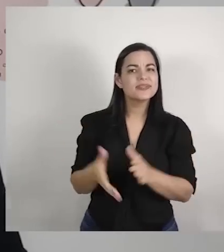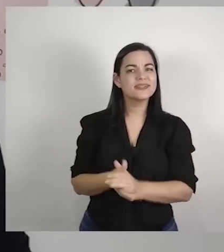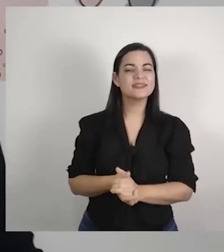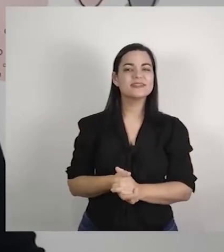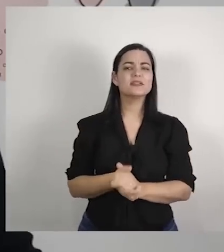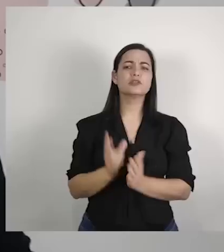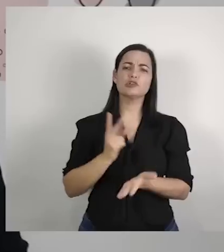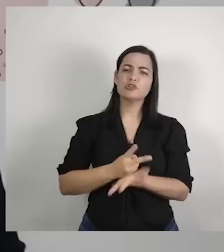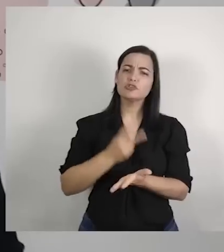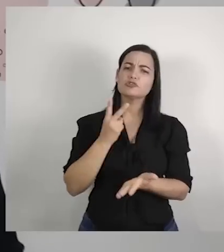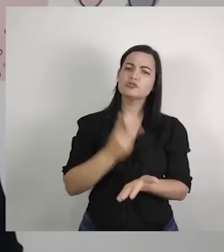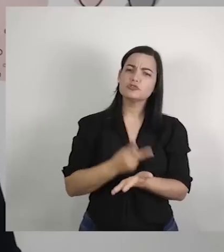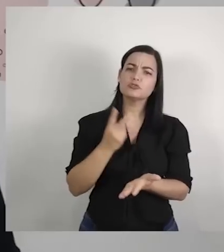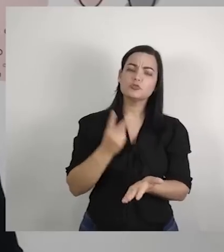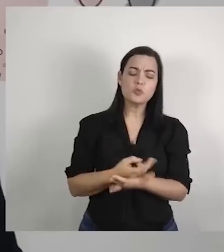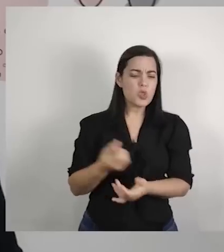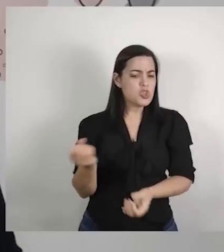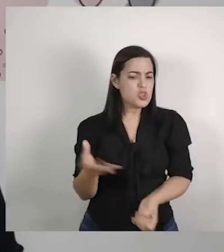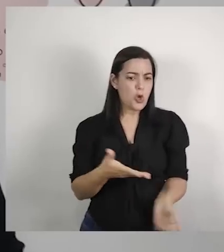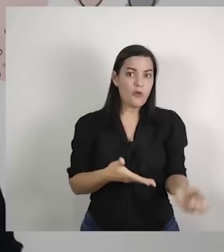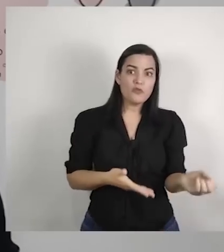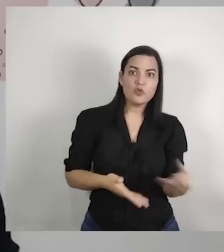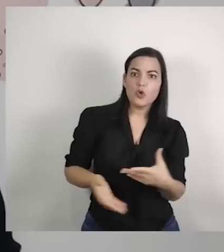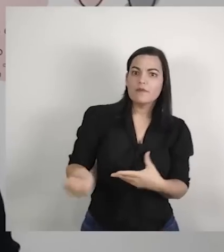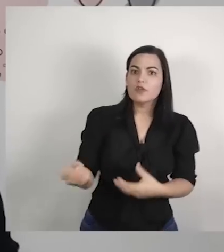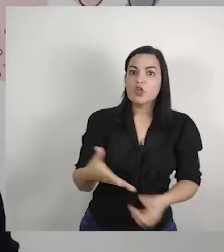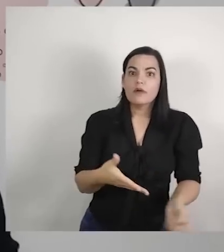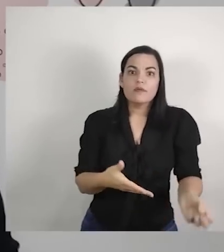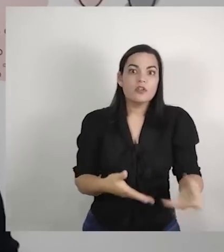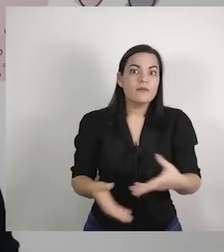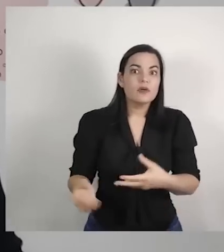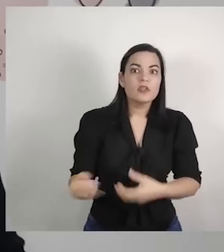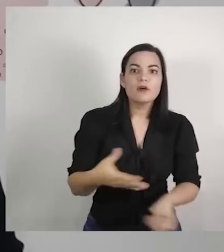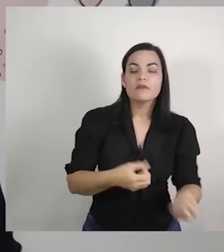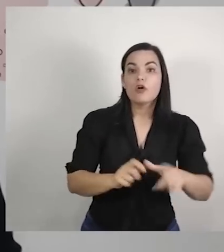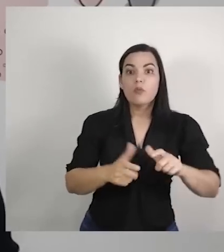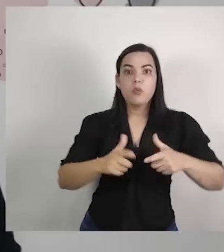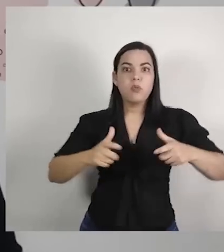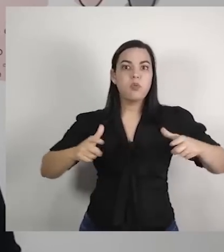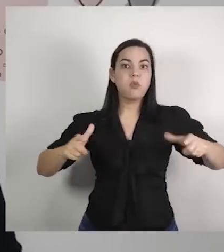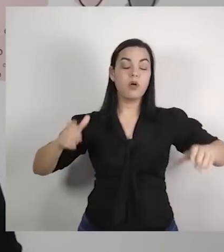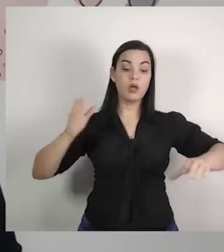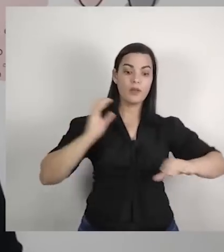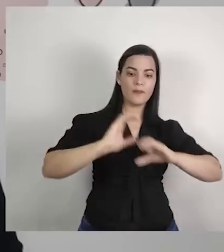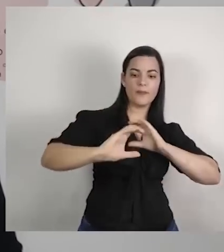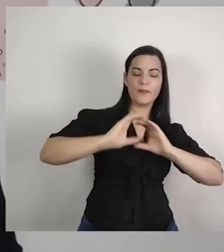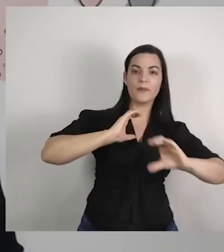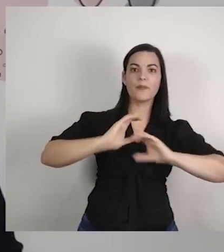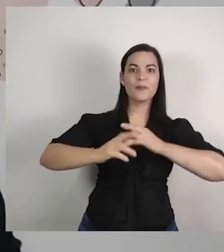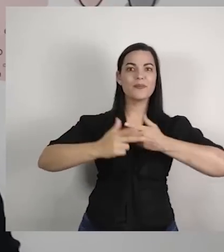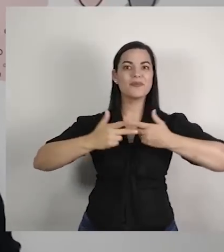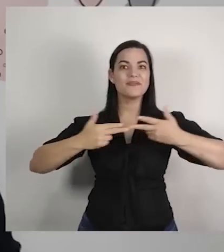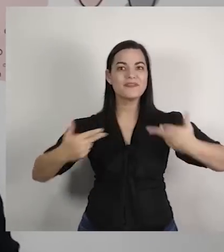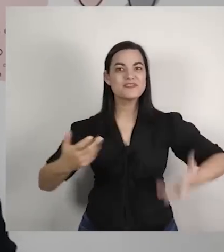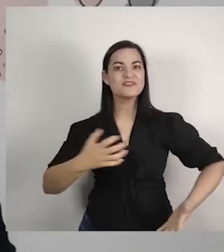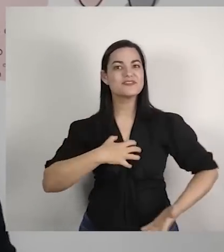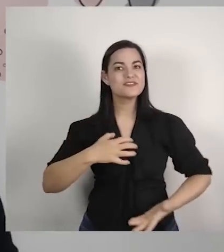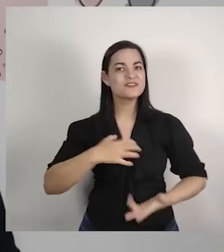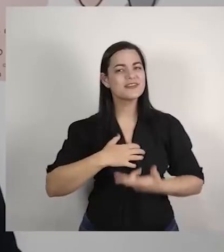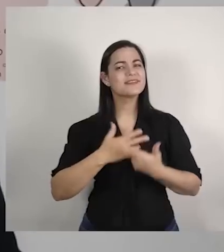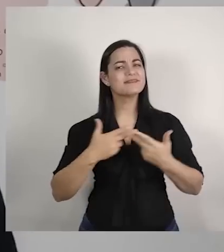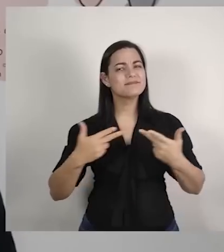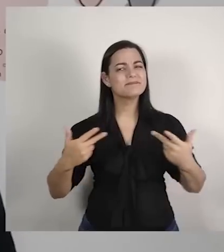hoje. Ele continua sendo tão aperfeiçoado e tão modificado, ampliando cada vez mais essas formas